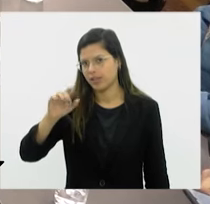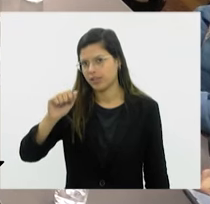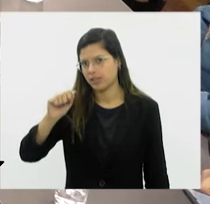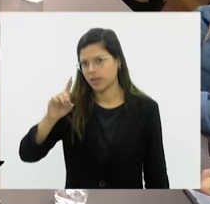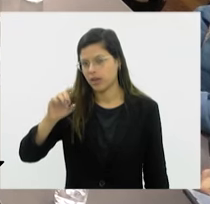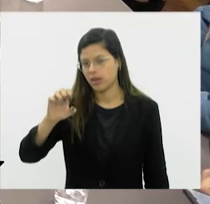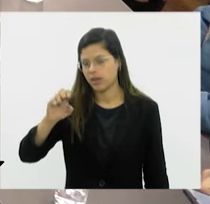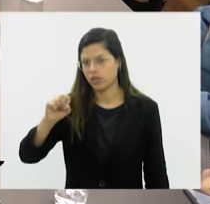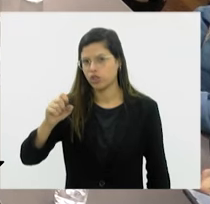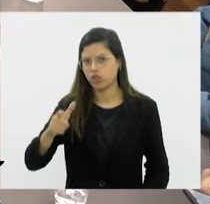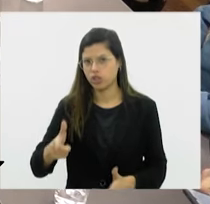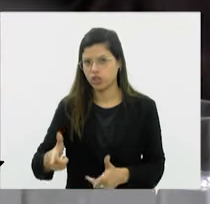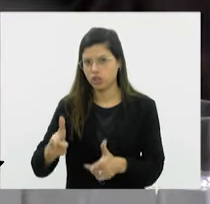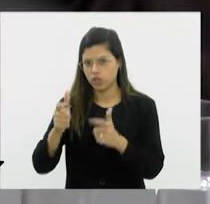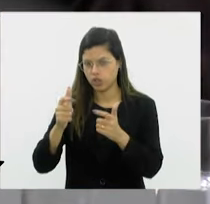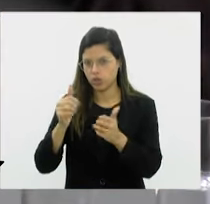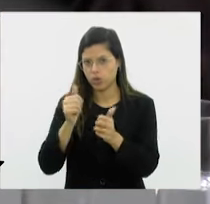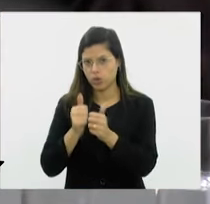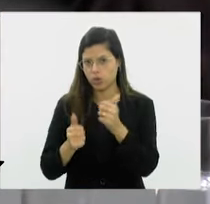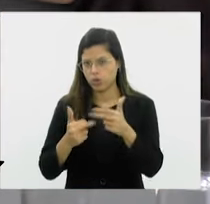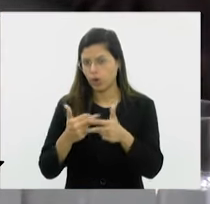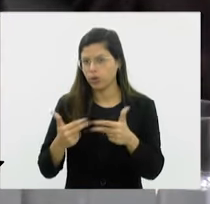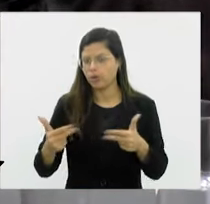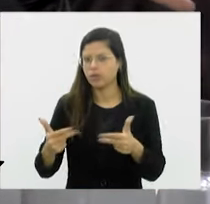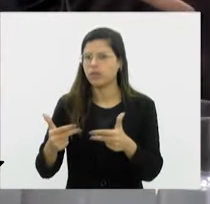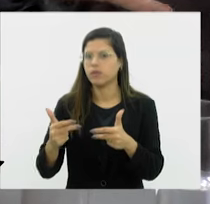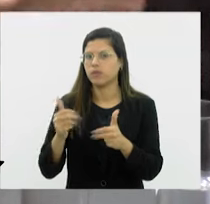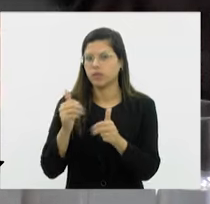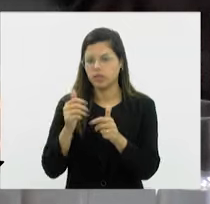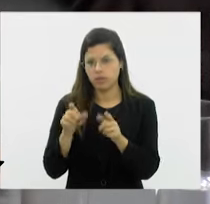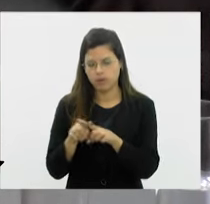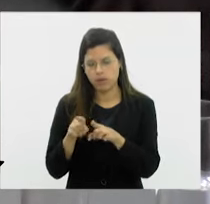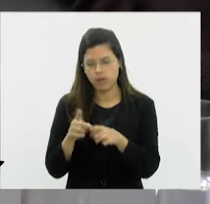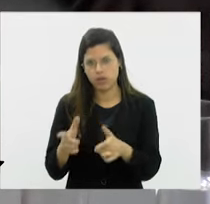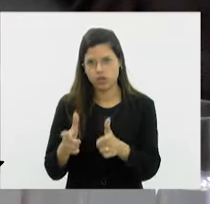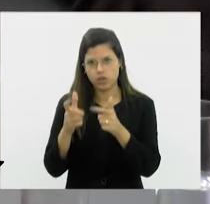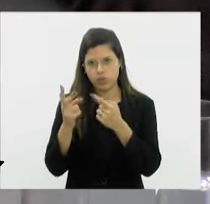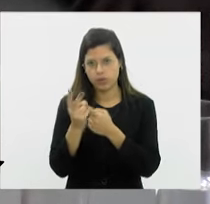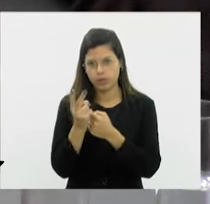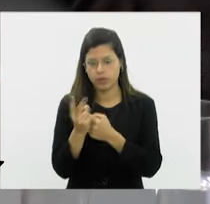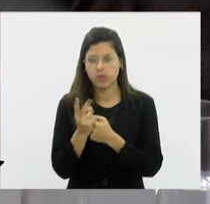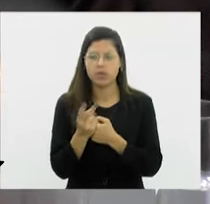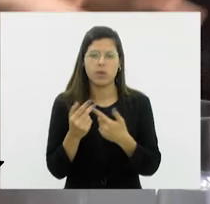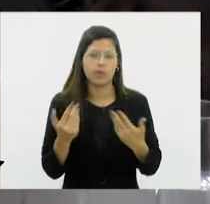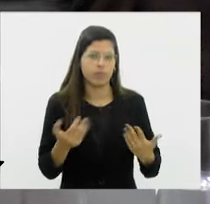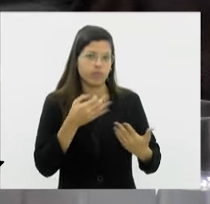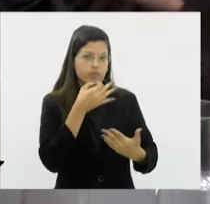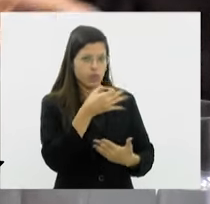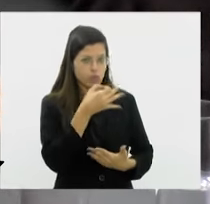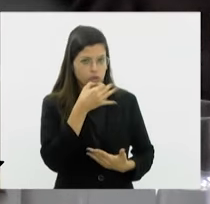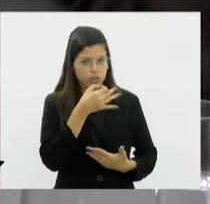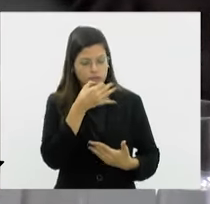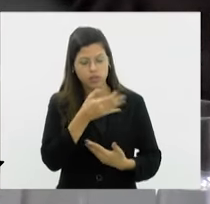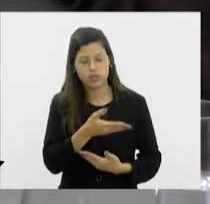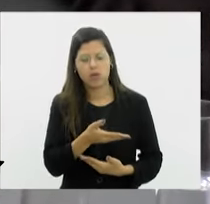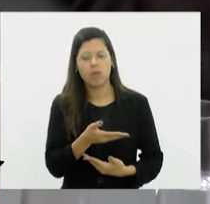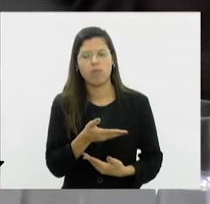de Janeiro. Bom, com essa sugestão, e no restante,